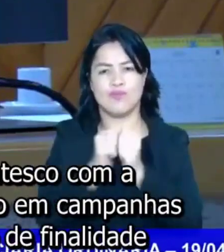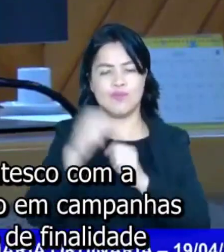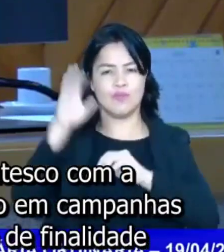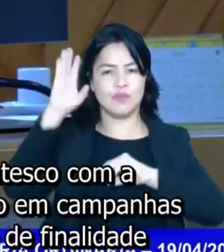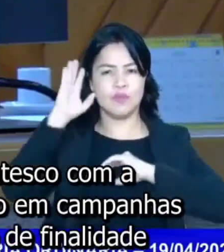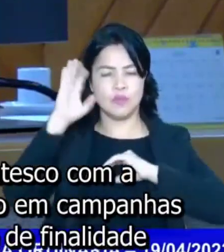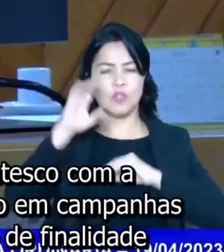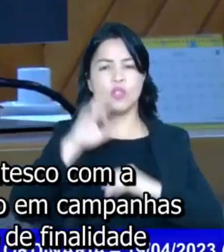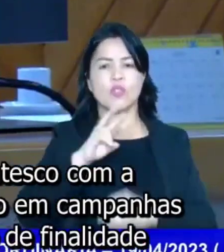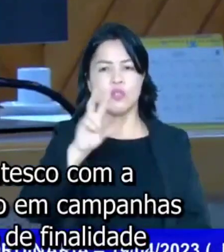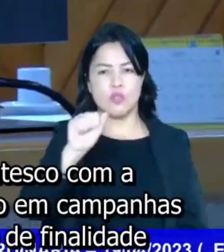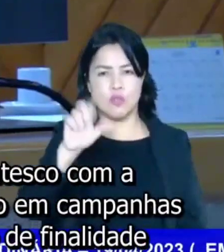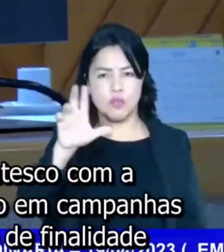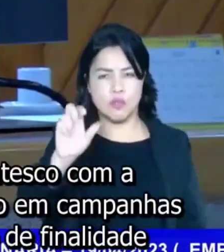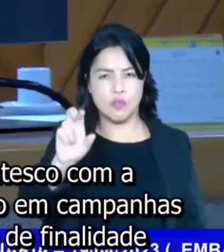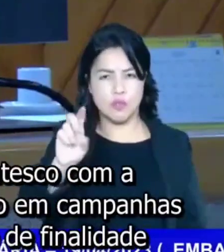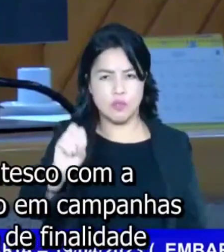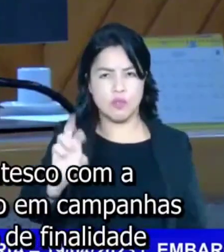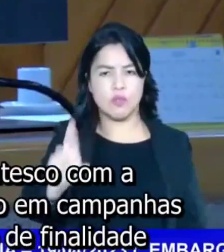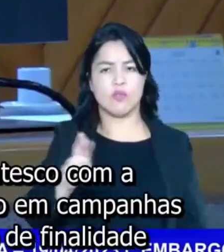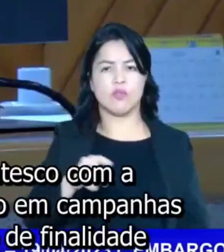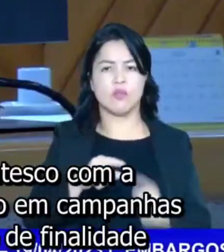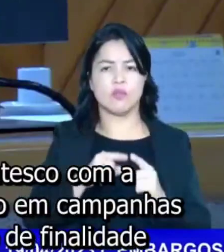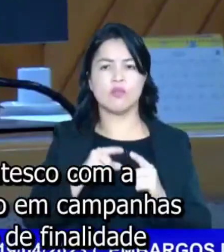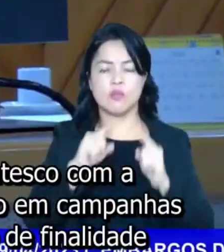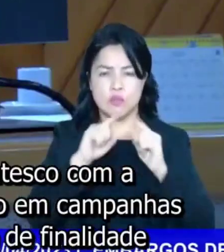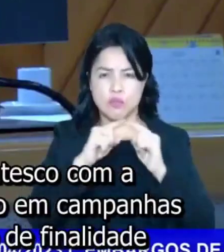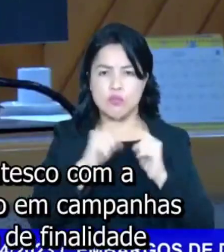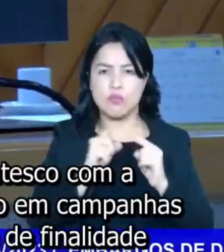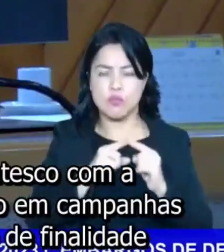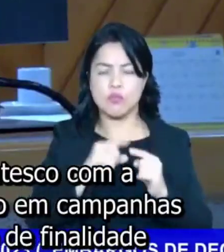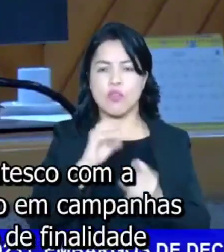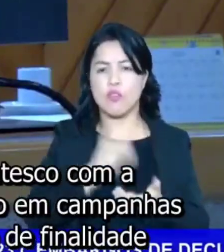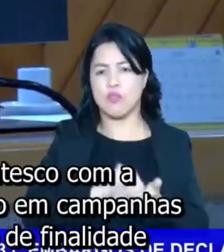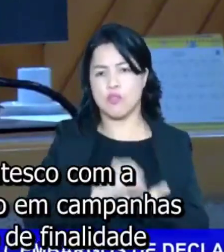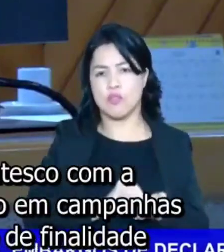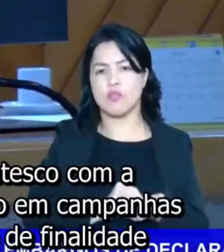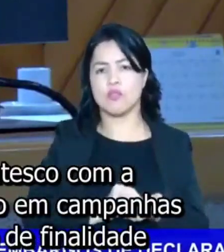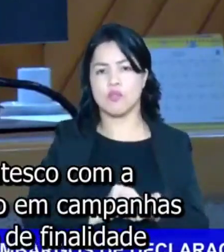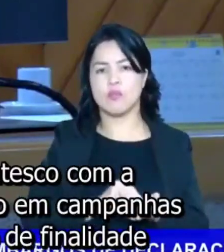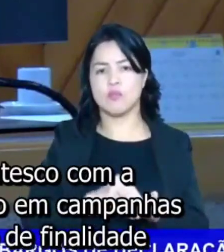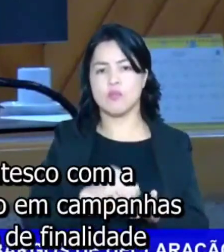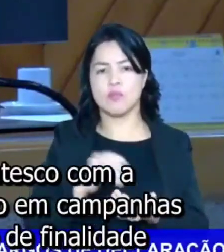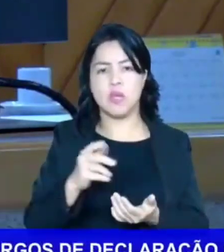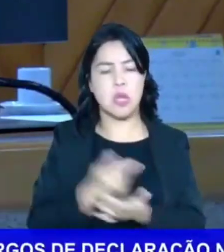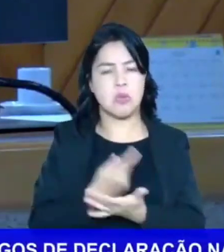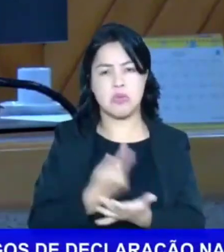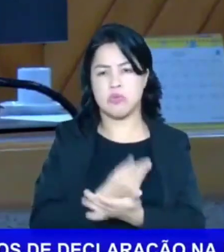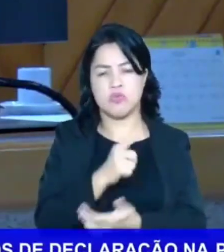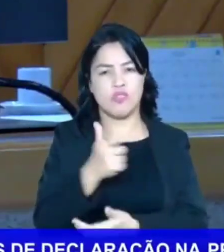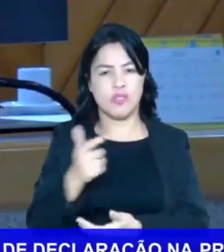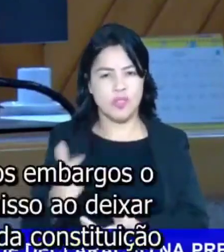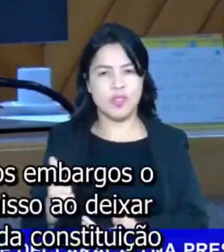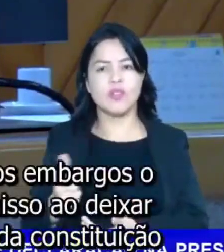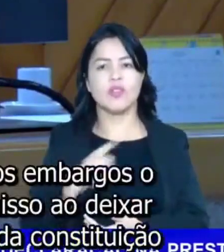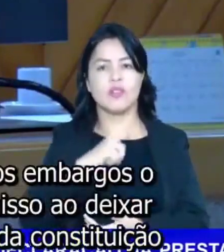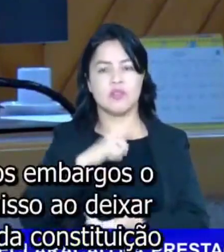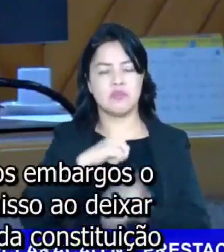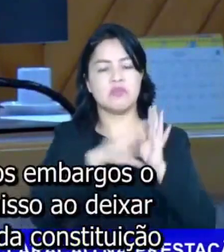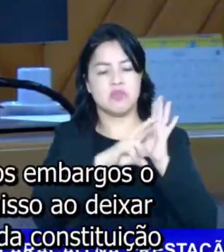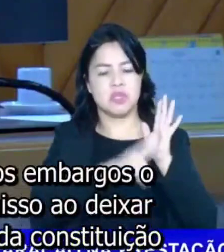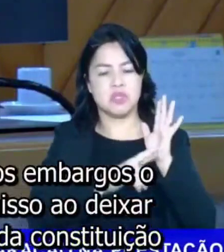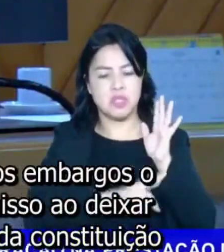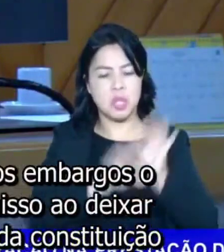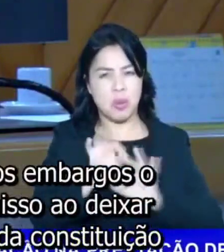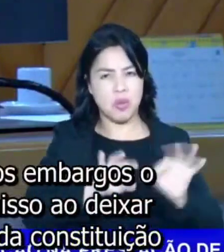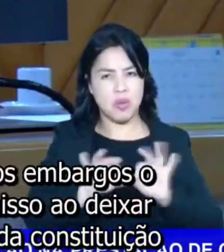com a prestação do serviço em campanhas eleitorais, ausência de indícios de fraude ou desvio de finalidade, regularidade, aprovação